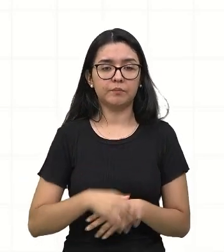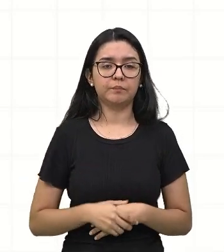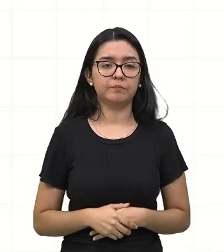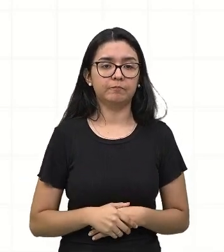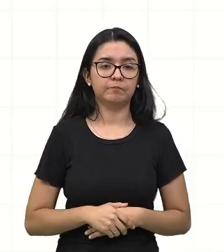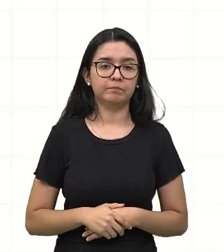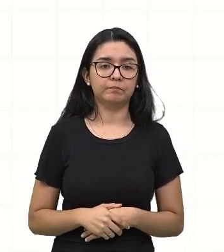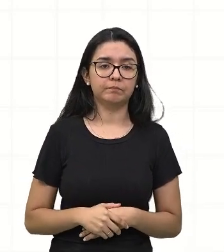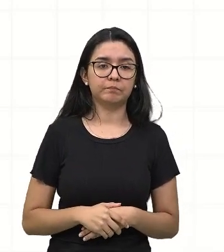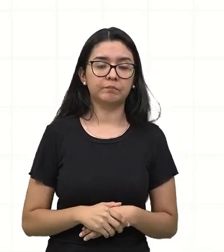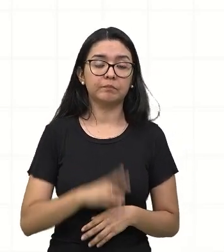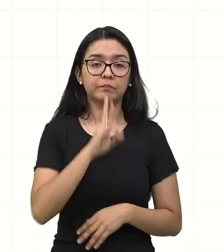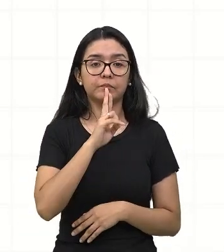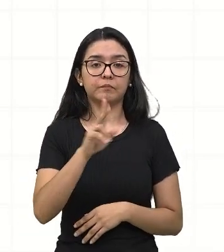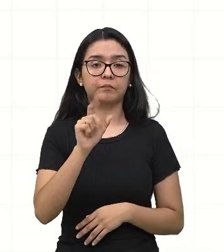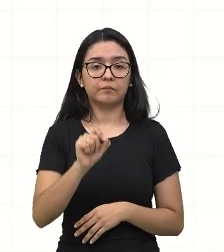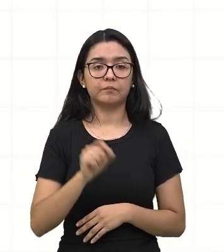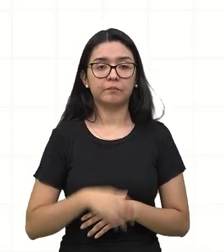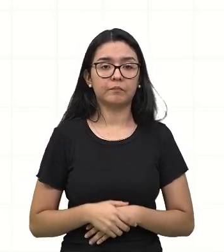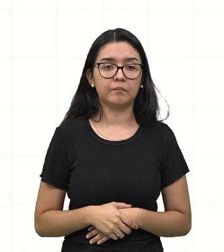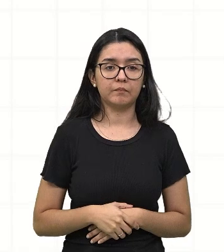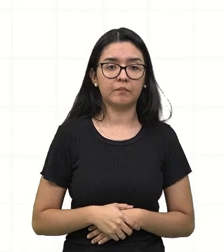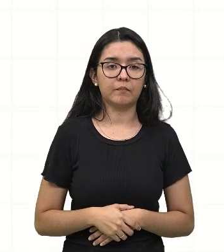Ah, então a resposta será